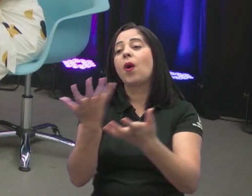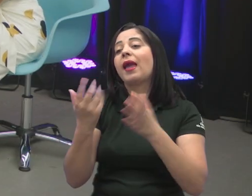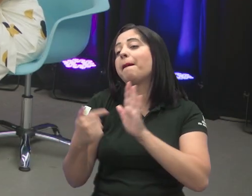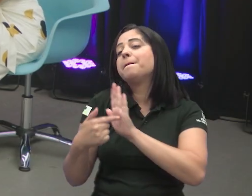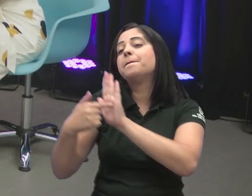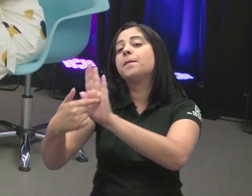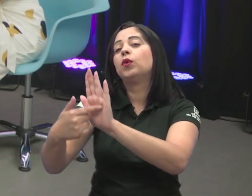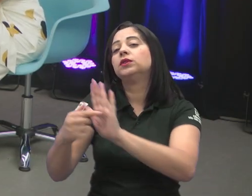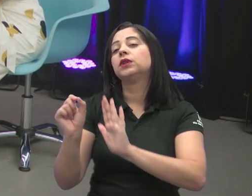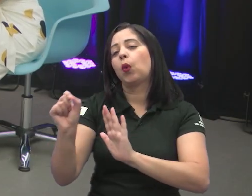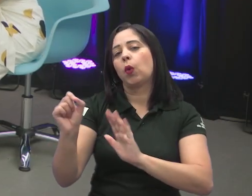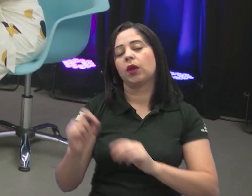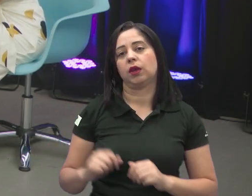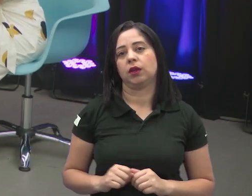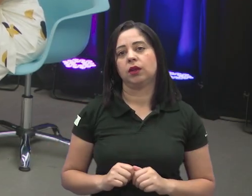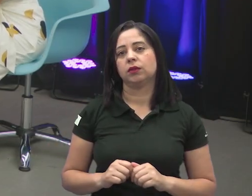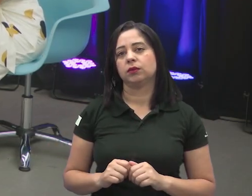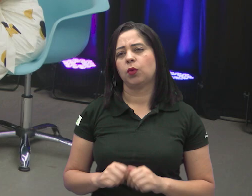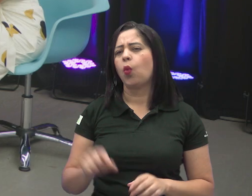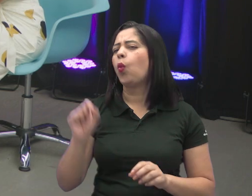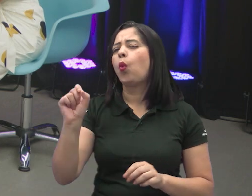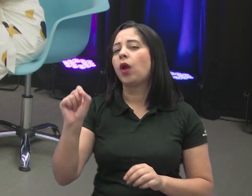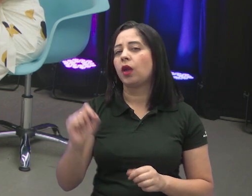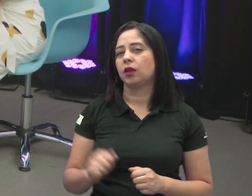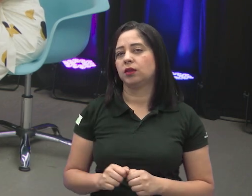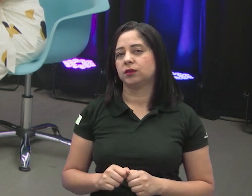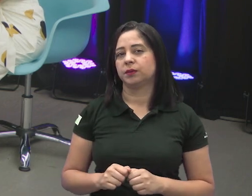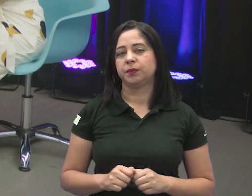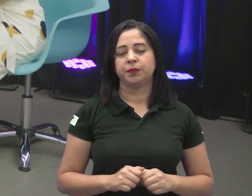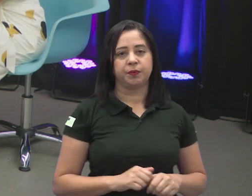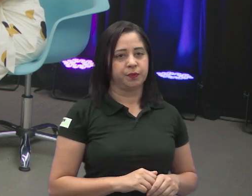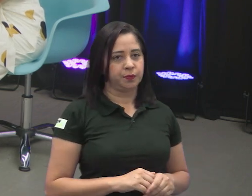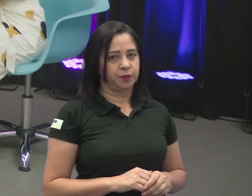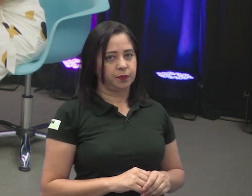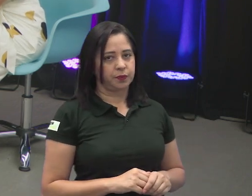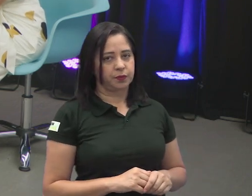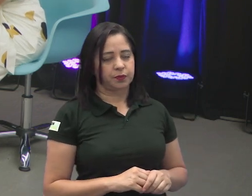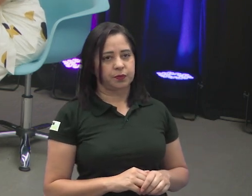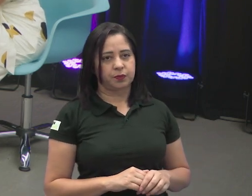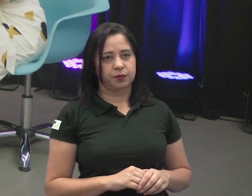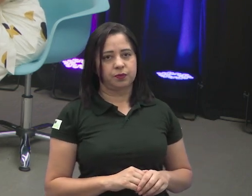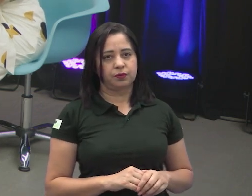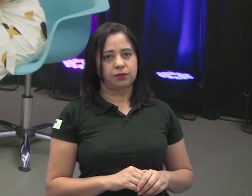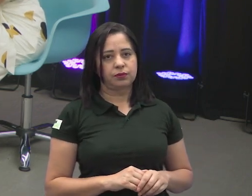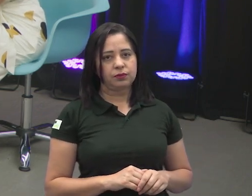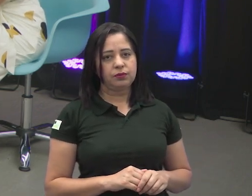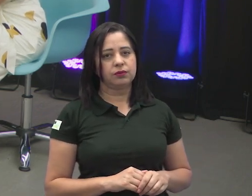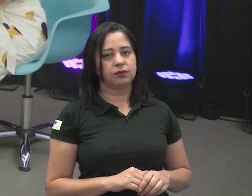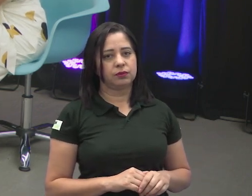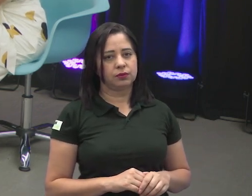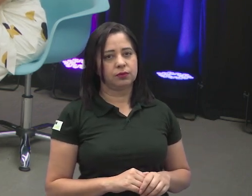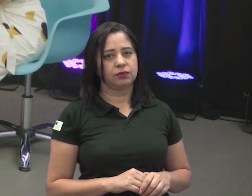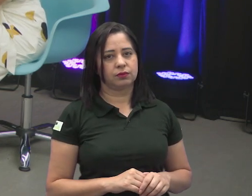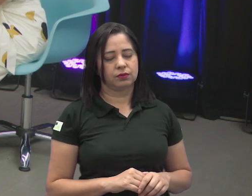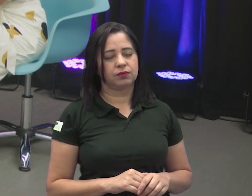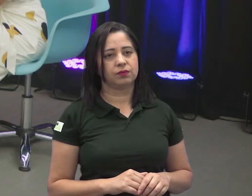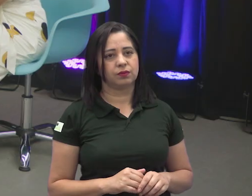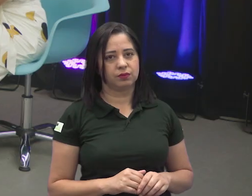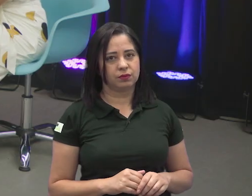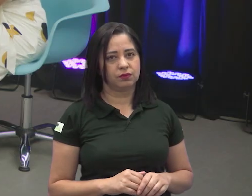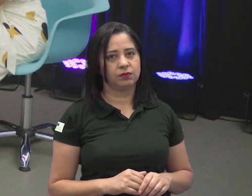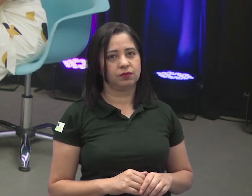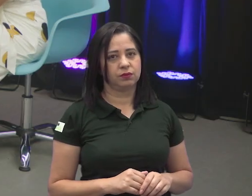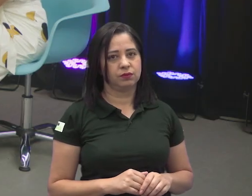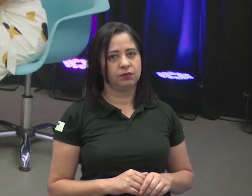na plateia através desta peça? O que você busca, assim, a viradinha de chave? Eu acho que